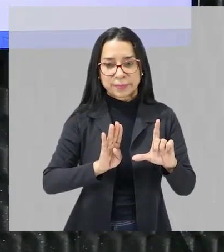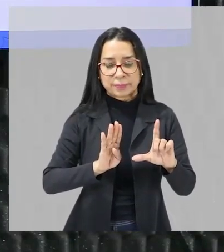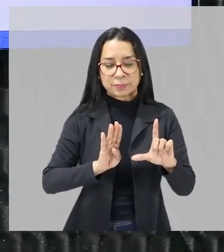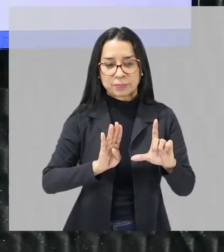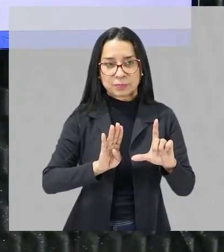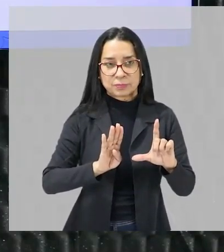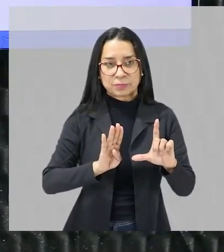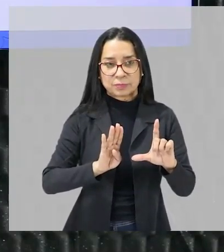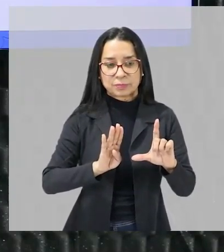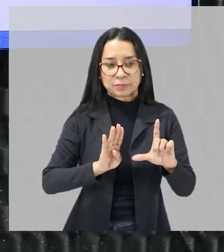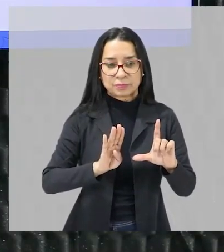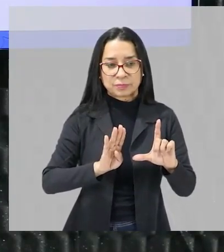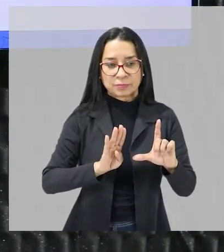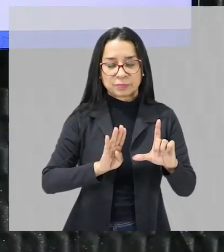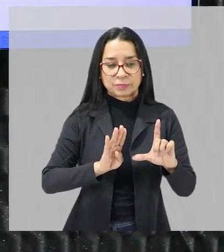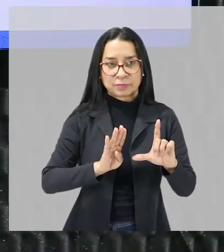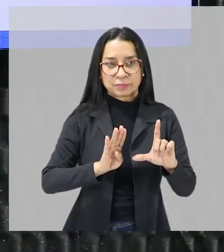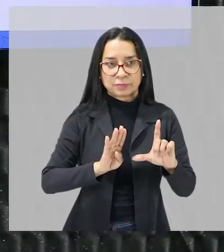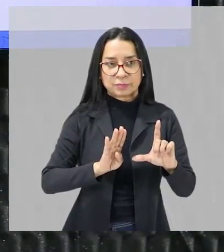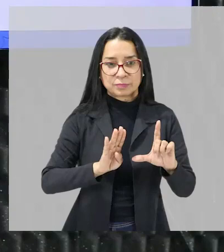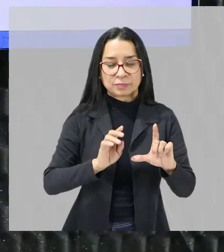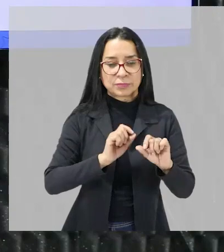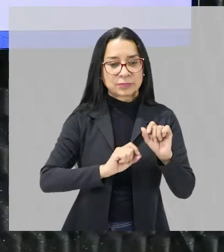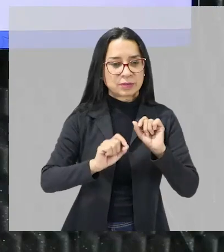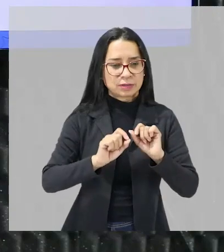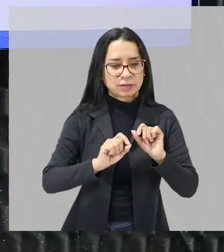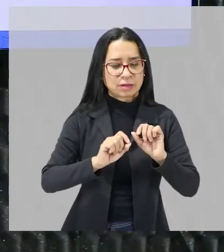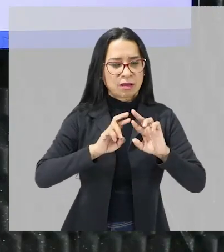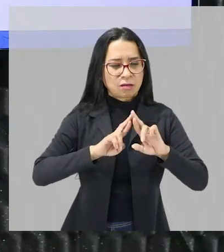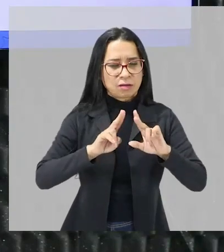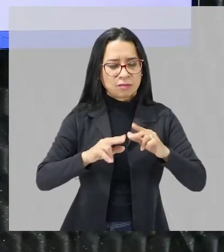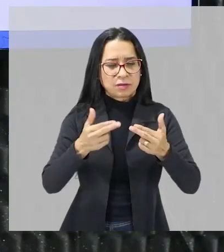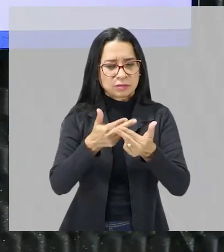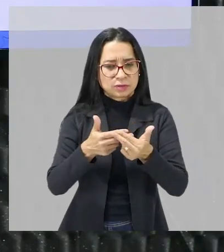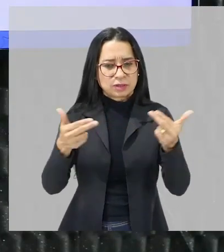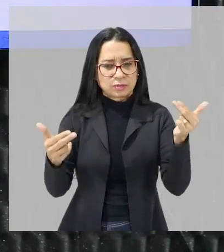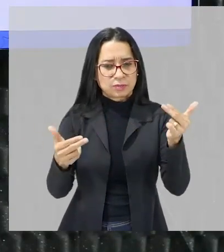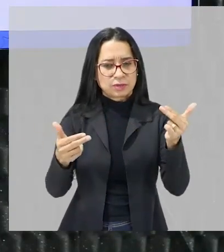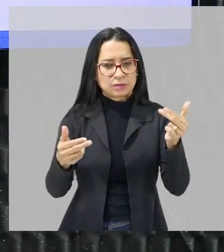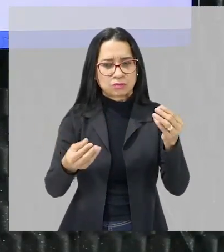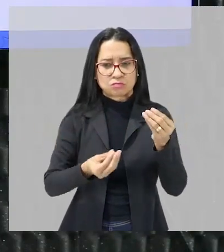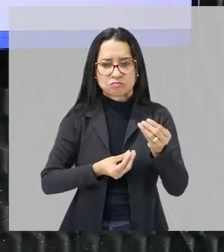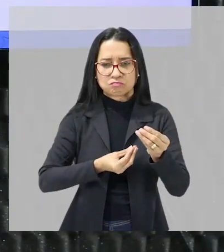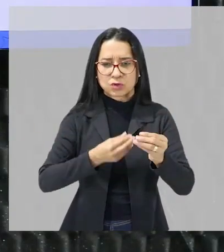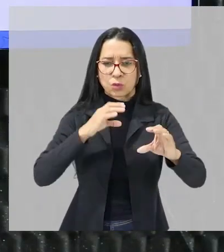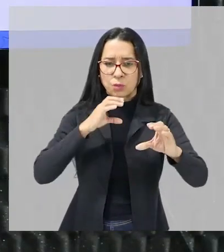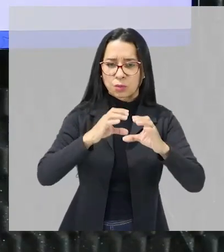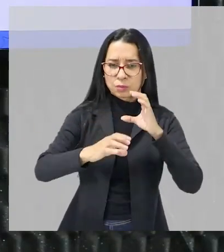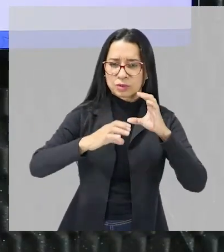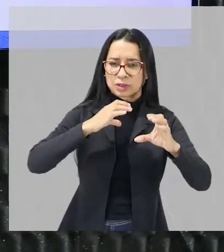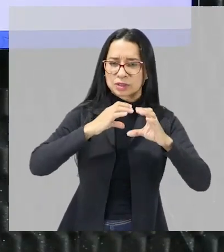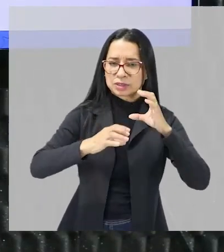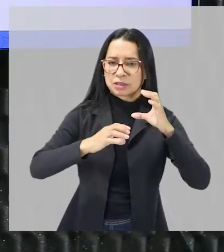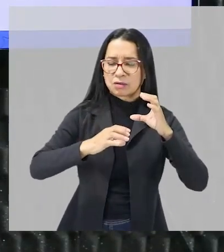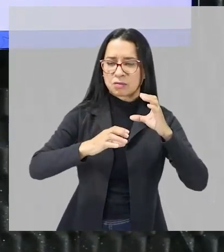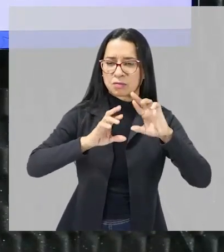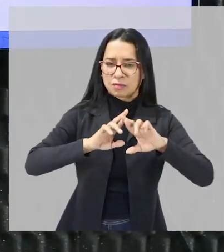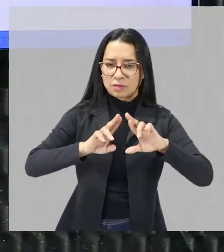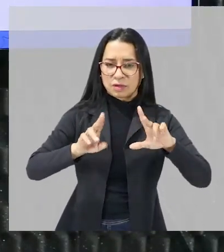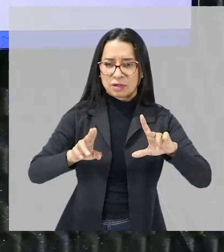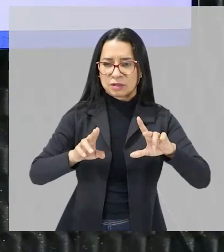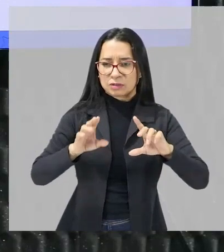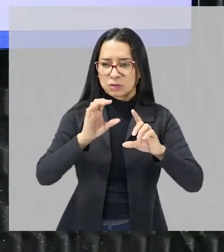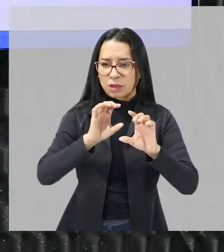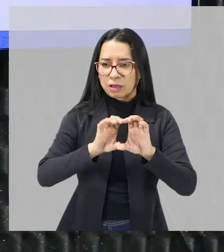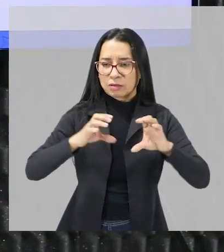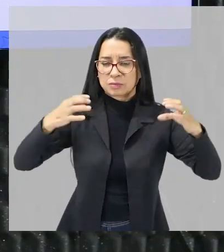pelos veículos de comunicação. Aqui ele juntou vários elementos, né? Veículos de comunicação, comunidade, associação reflexiva, que